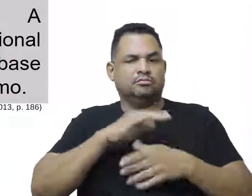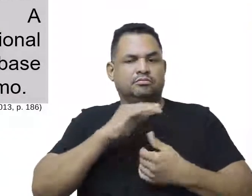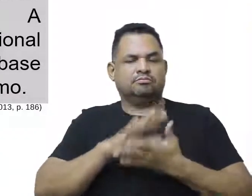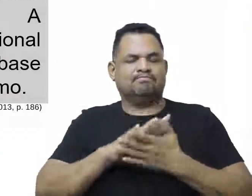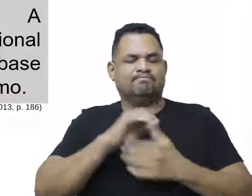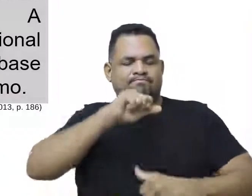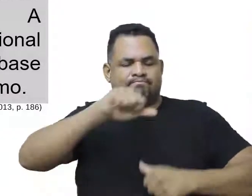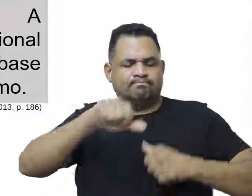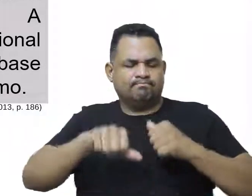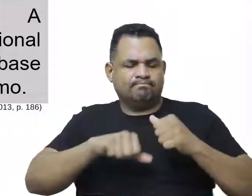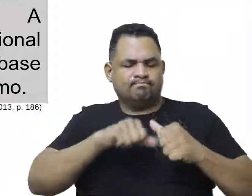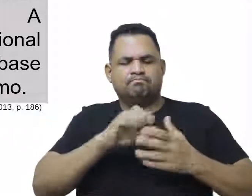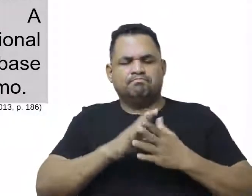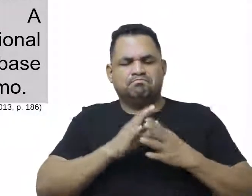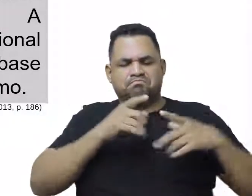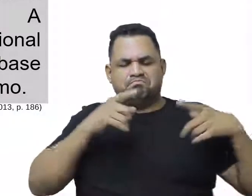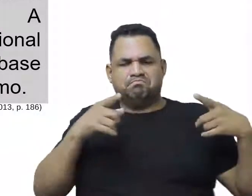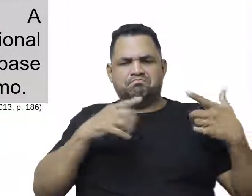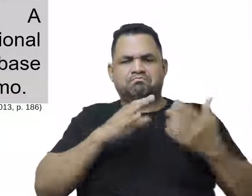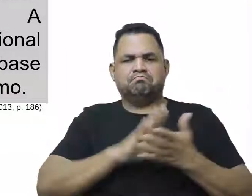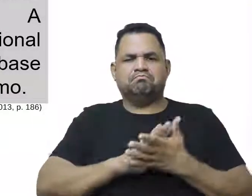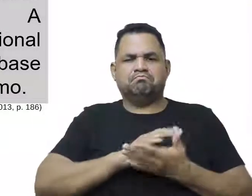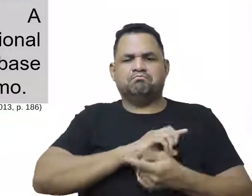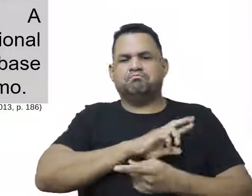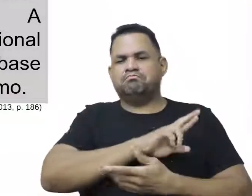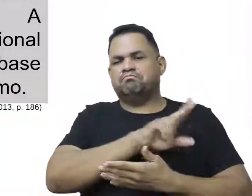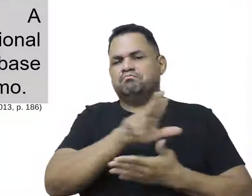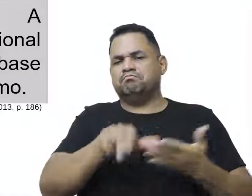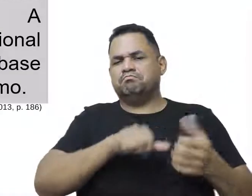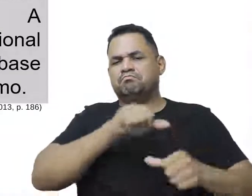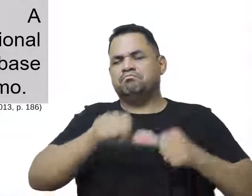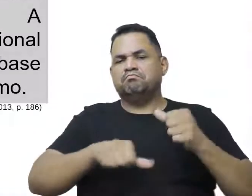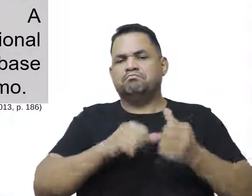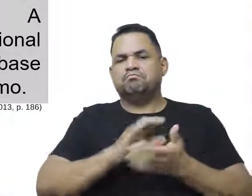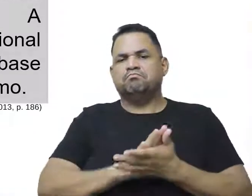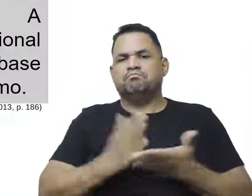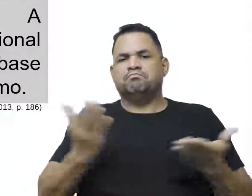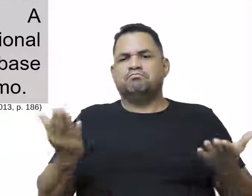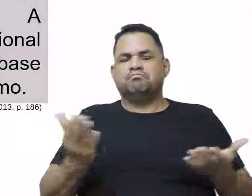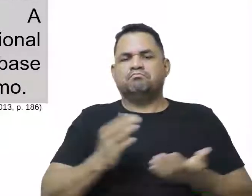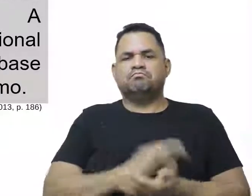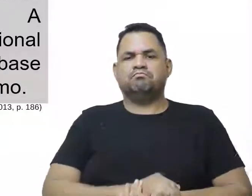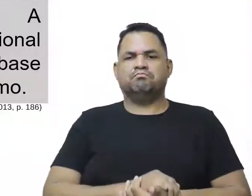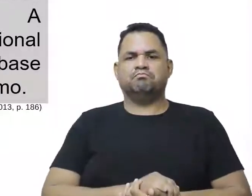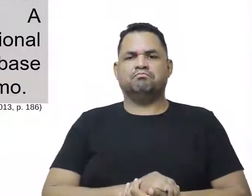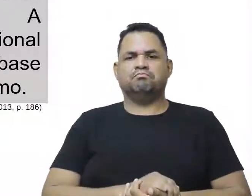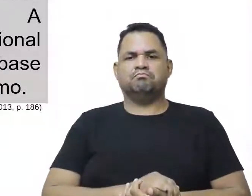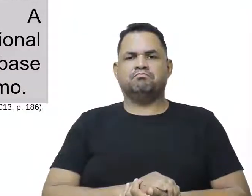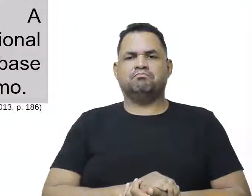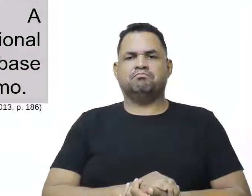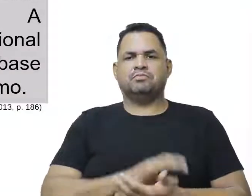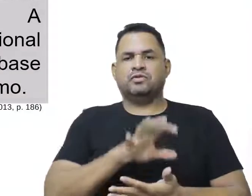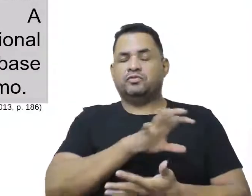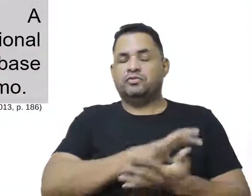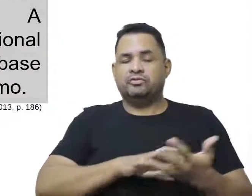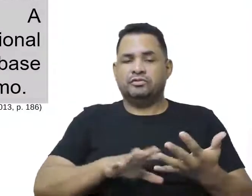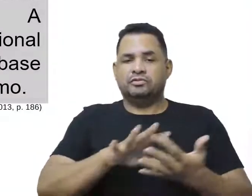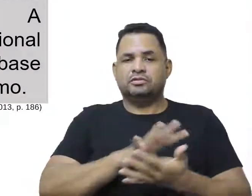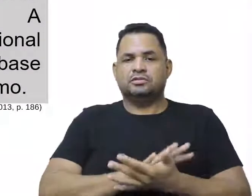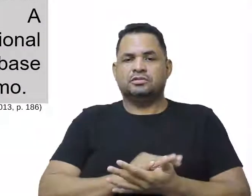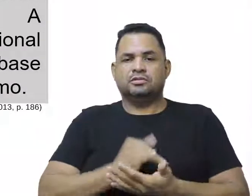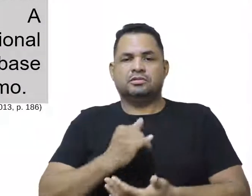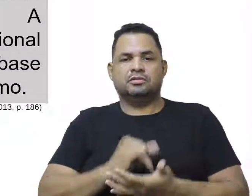mudança muito grande né muitas transformações e uma dessas transformações foi a revolução informacional